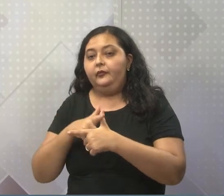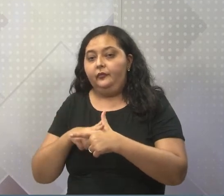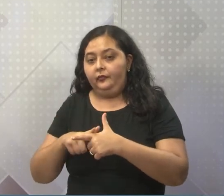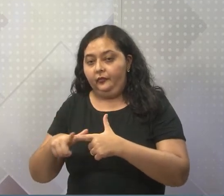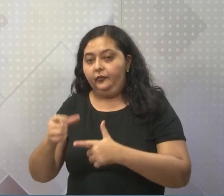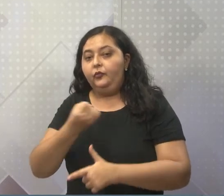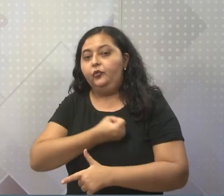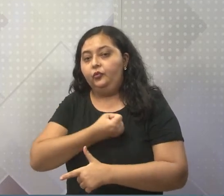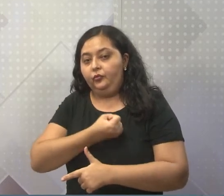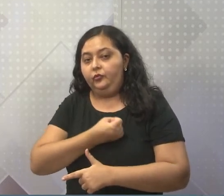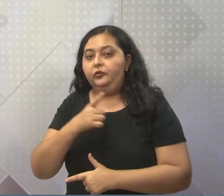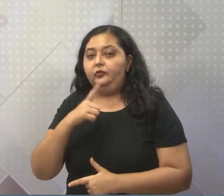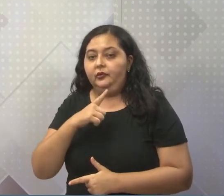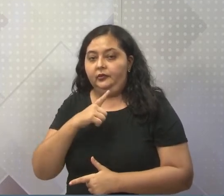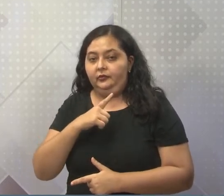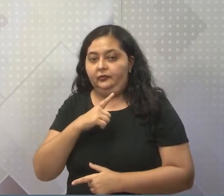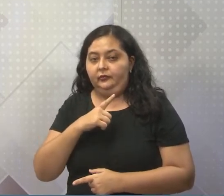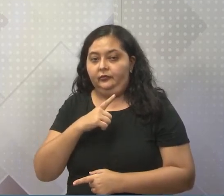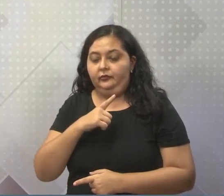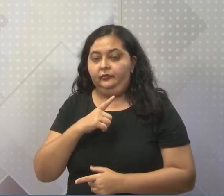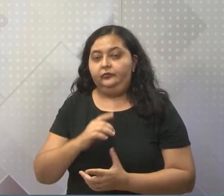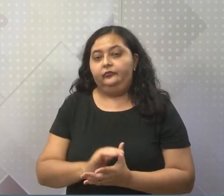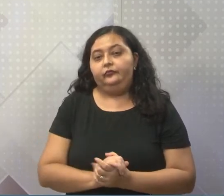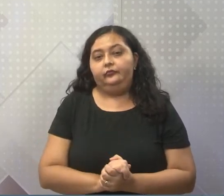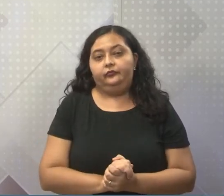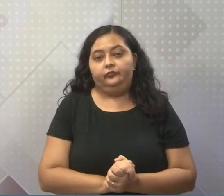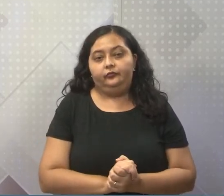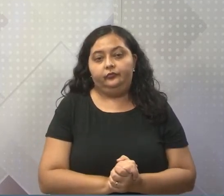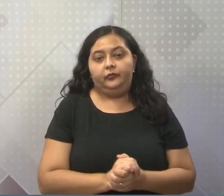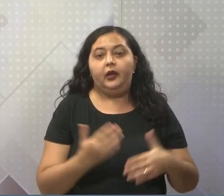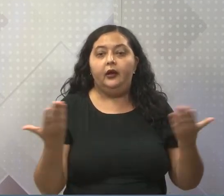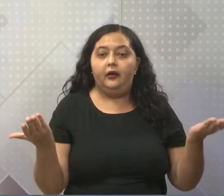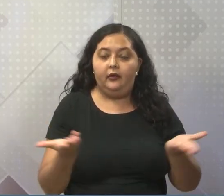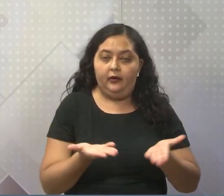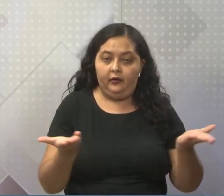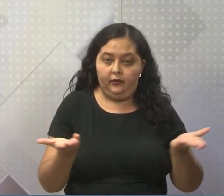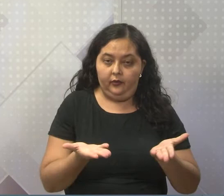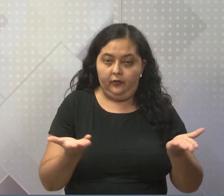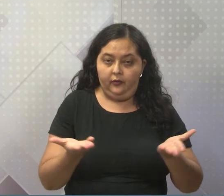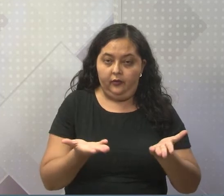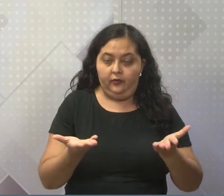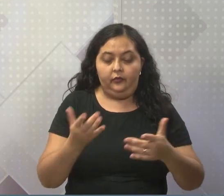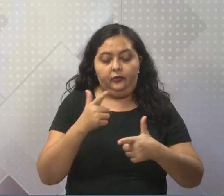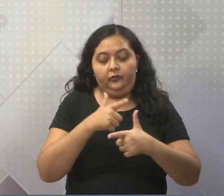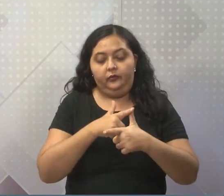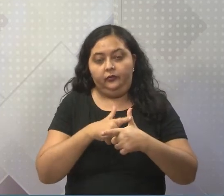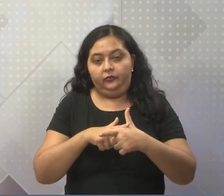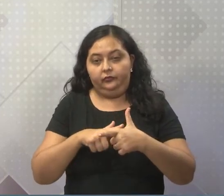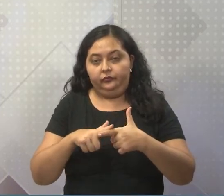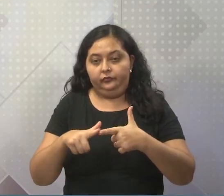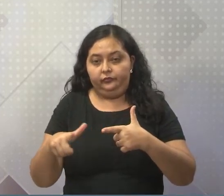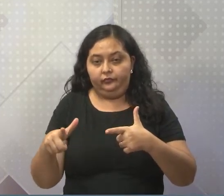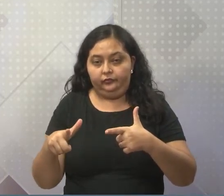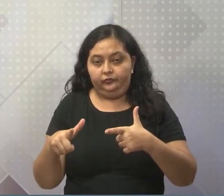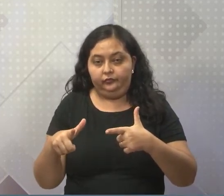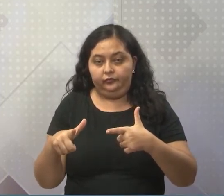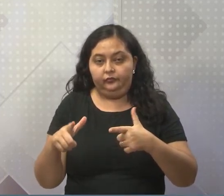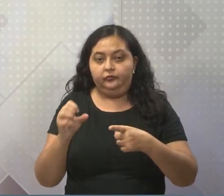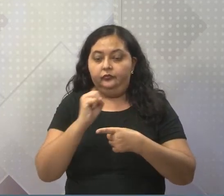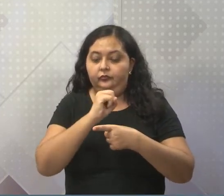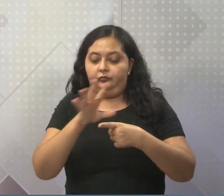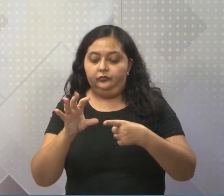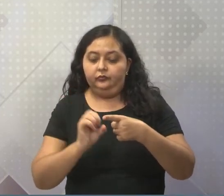tem. Cada parte tem, certo? Agora, quando eu faço uma divisão, faço uma